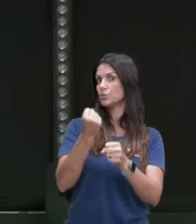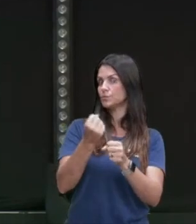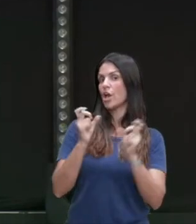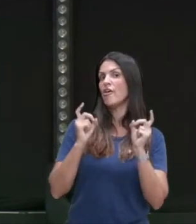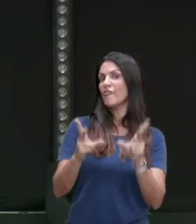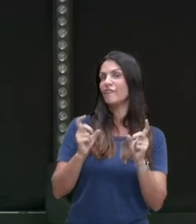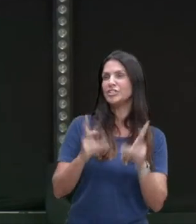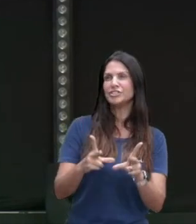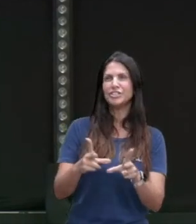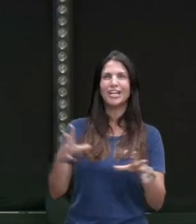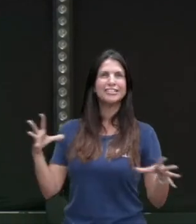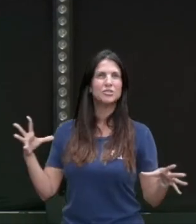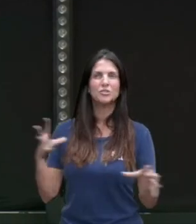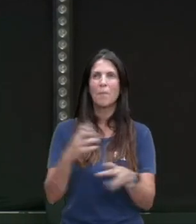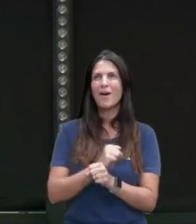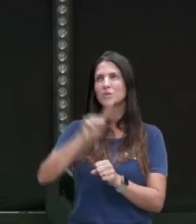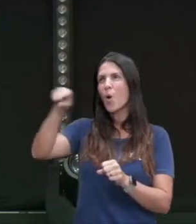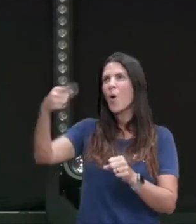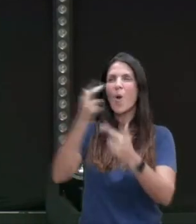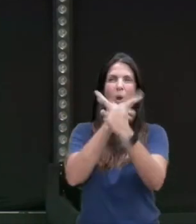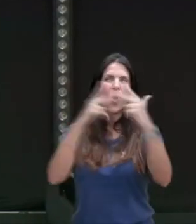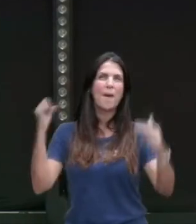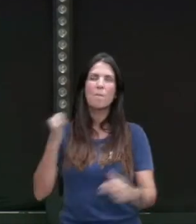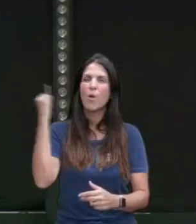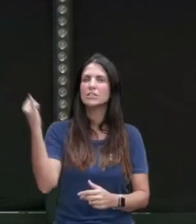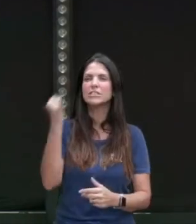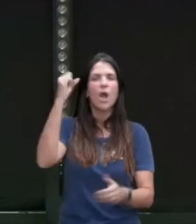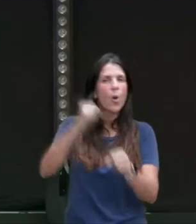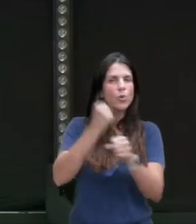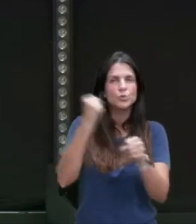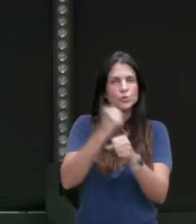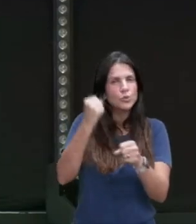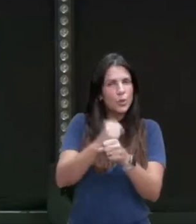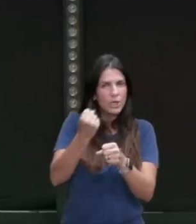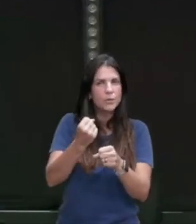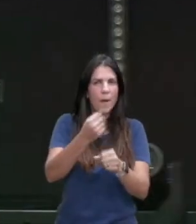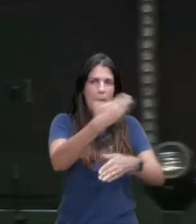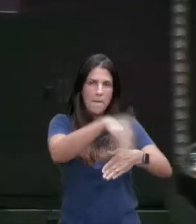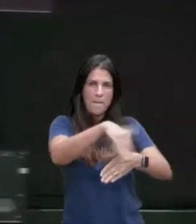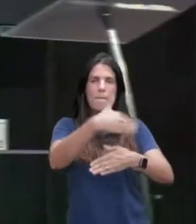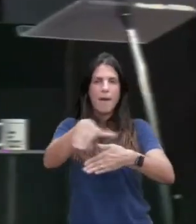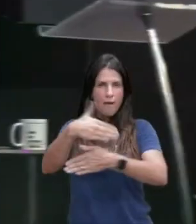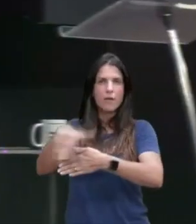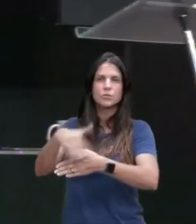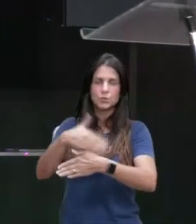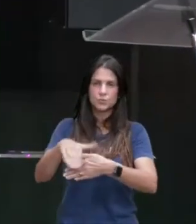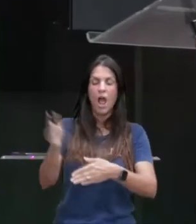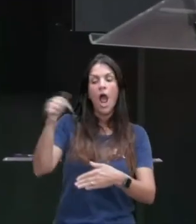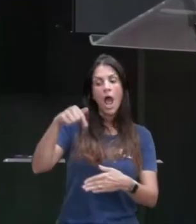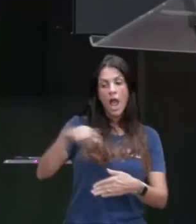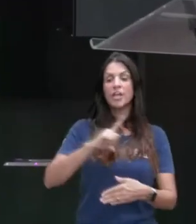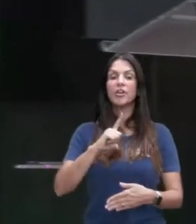que seriam feitas naquela área da barra de próxima das mediações ali do Jardim Oceânico falei ó aqui vai ter isso vai ter